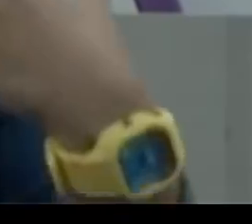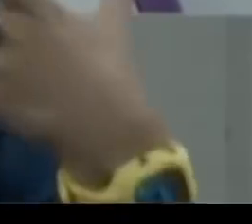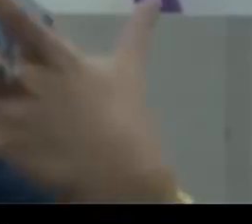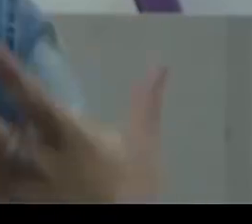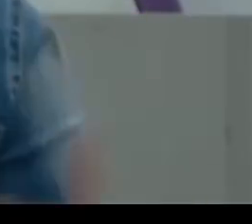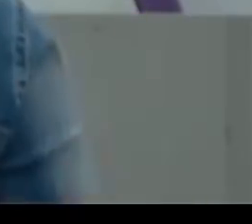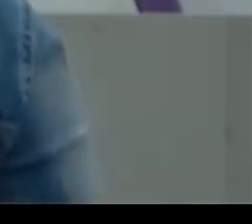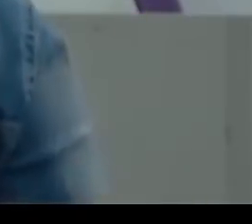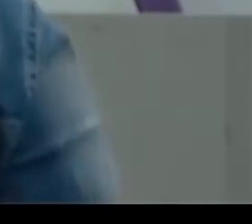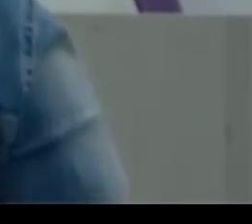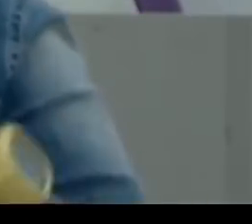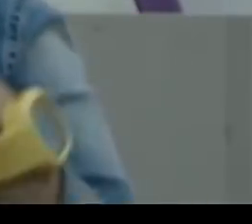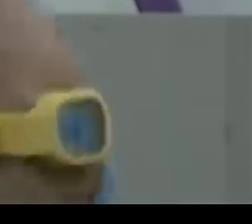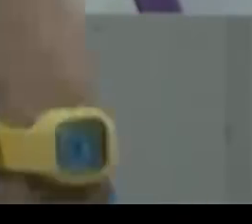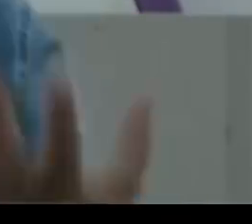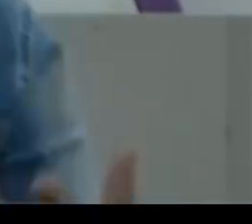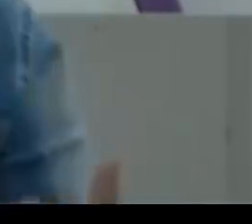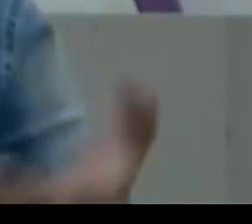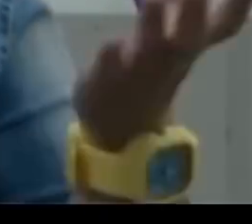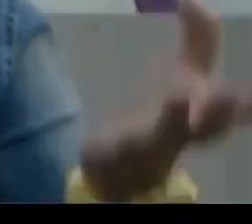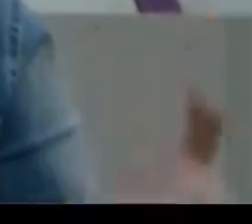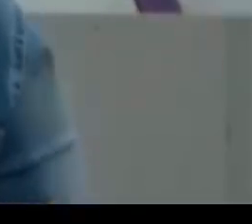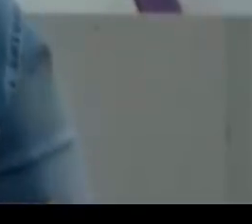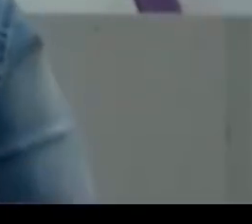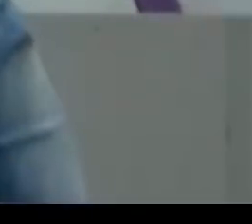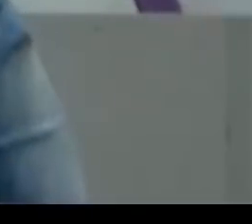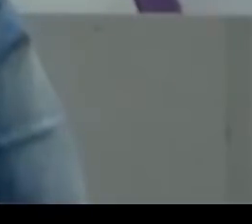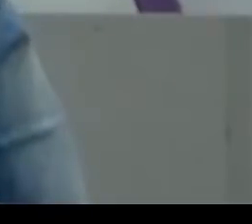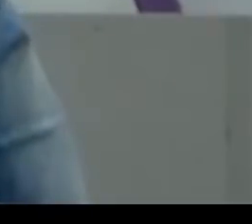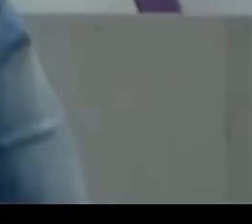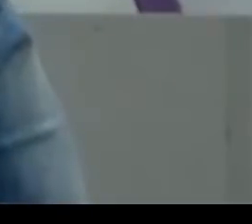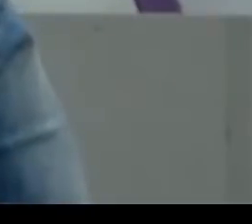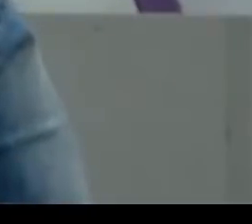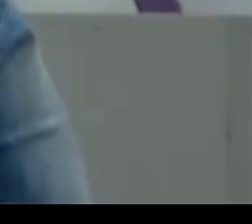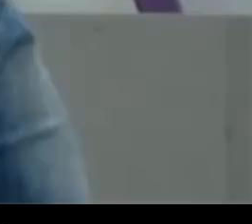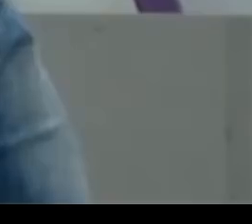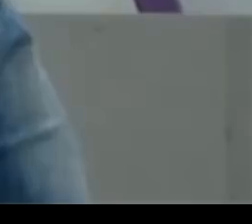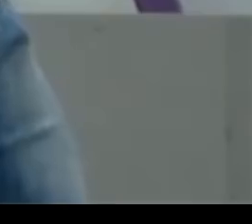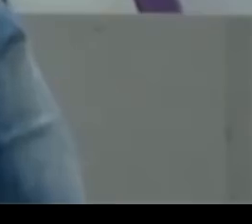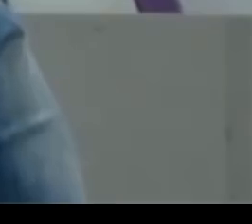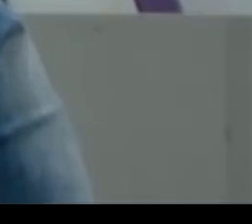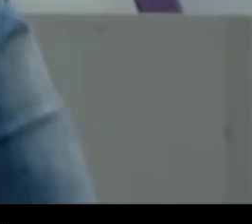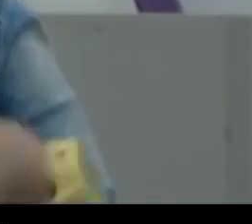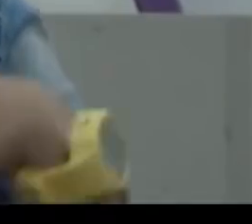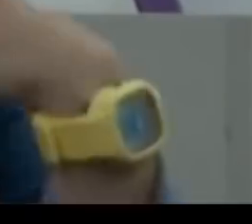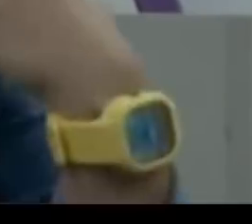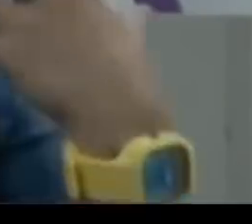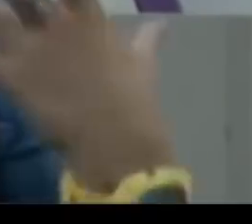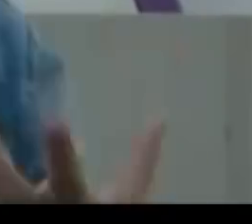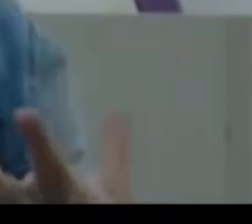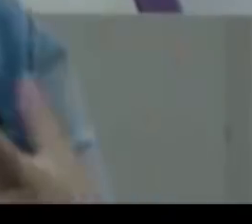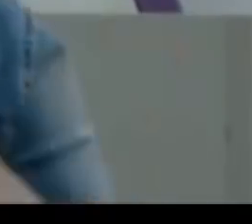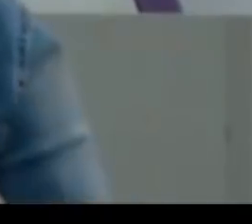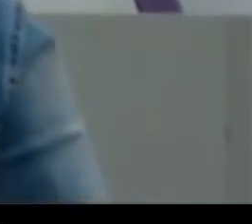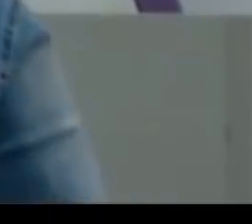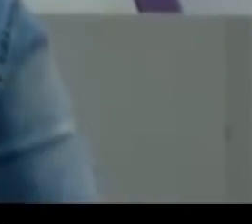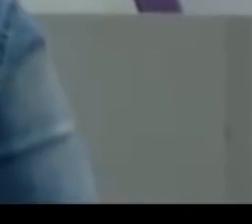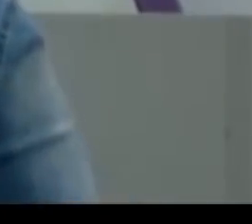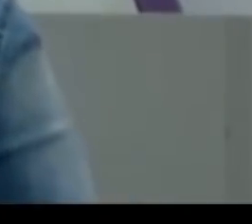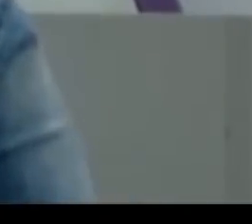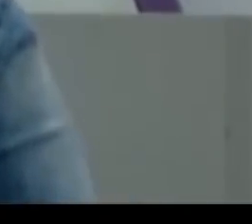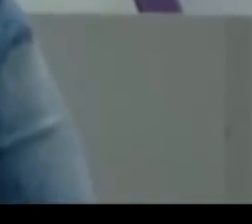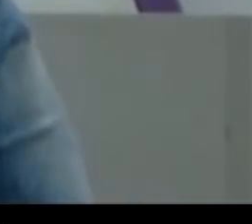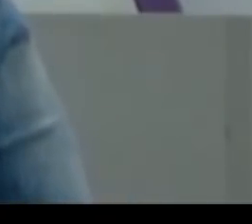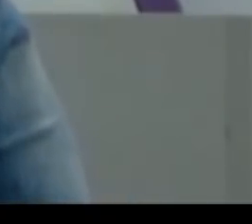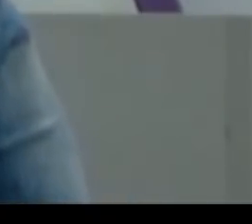cuidado. Então façam coisas em casa, brinquem, estudem no momento que tem que estudar, né? Aproveitem essa convivência mais próxima